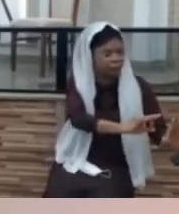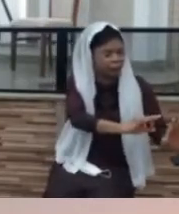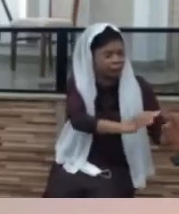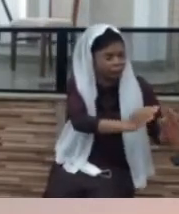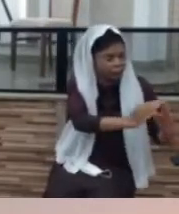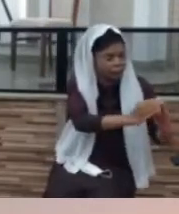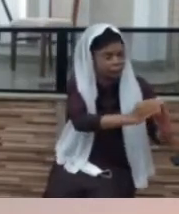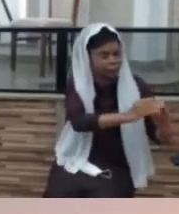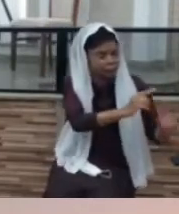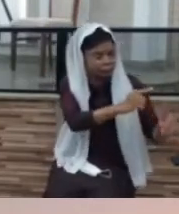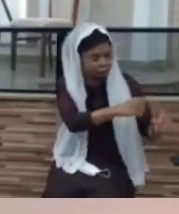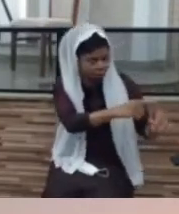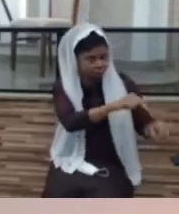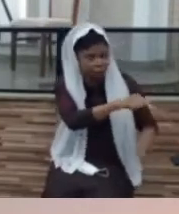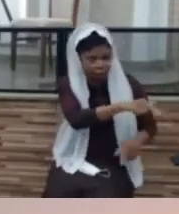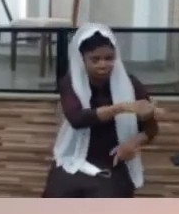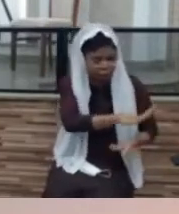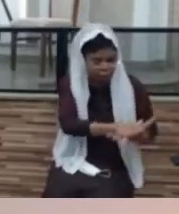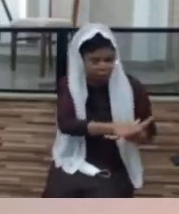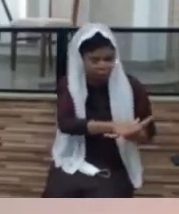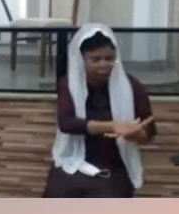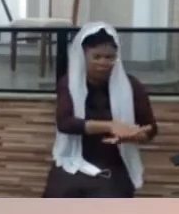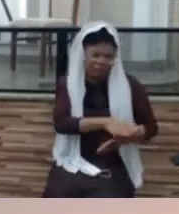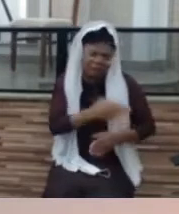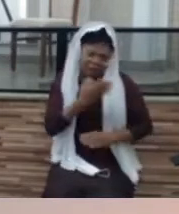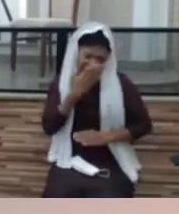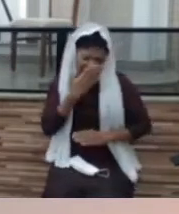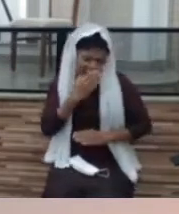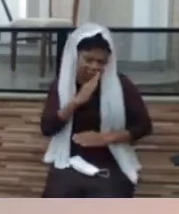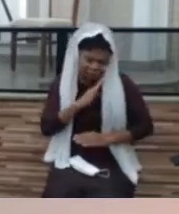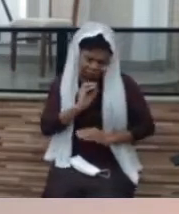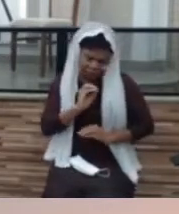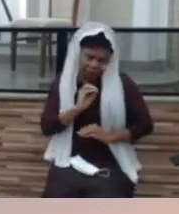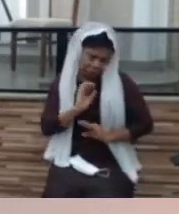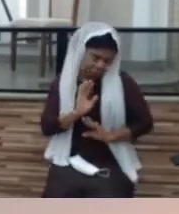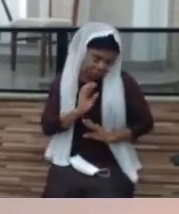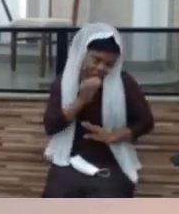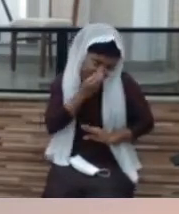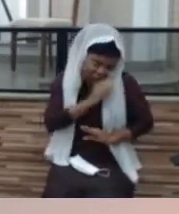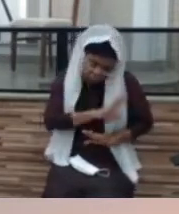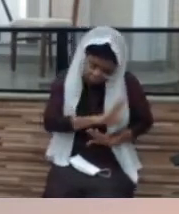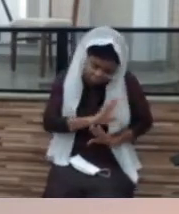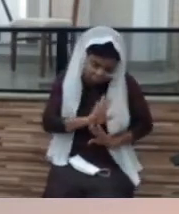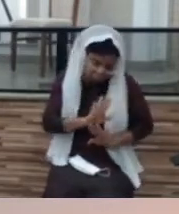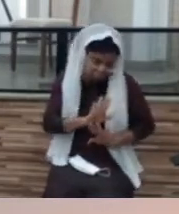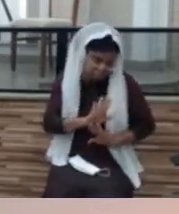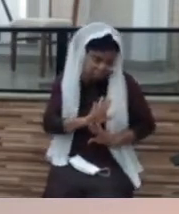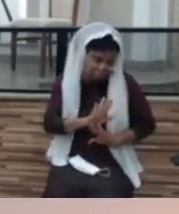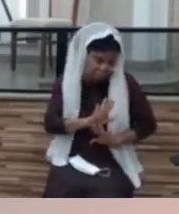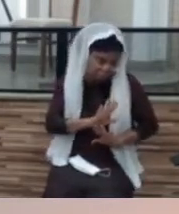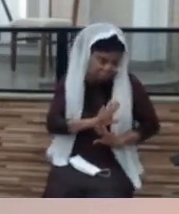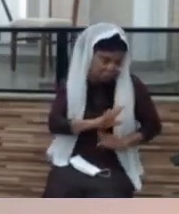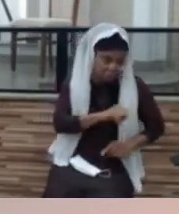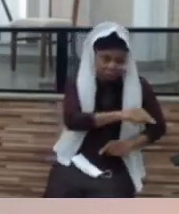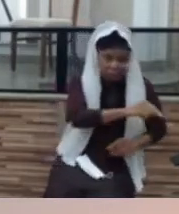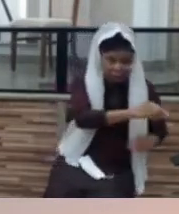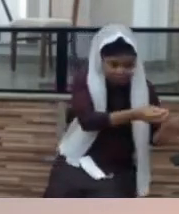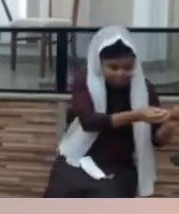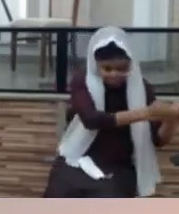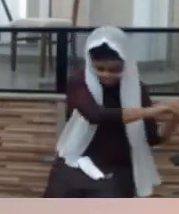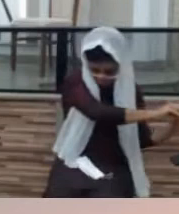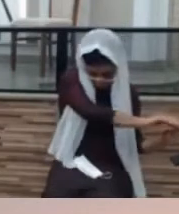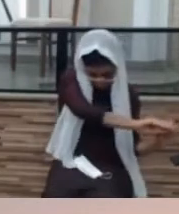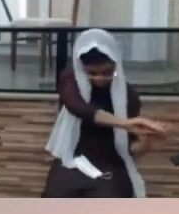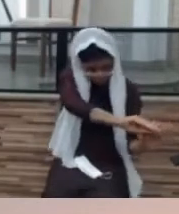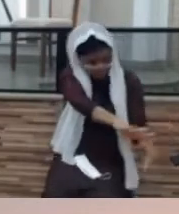muito me desagradou, de sorte que lancei todos os móveis da casa de Tobias fora da câmara, e,